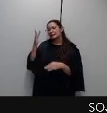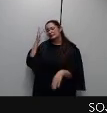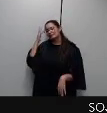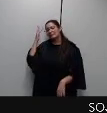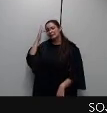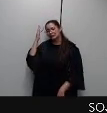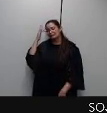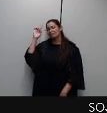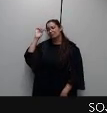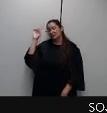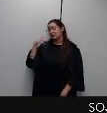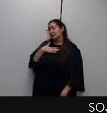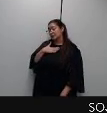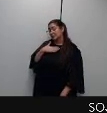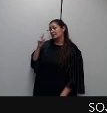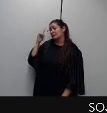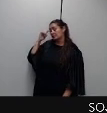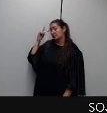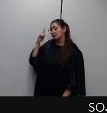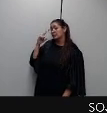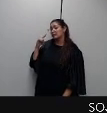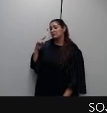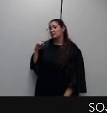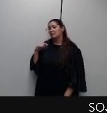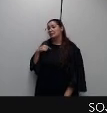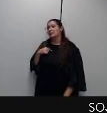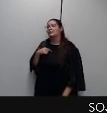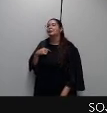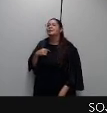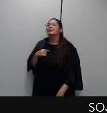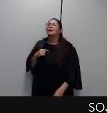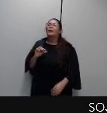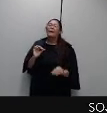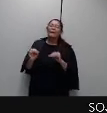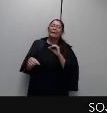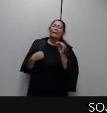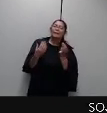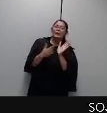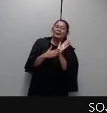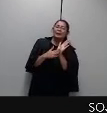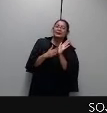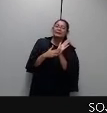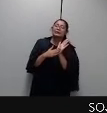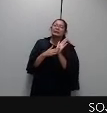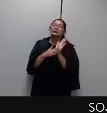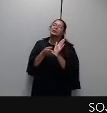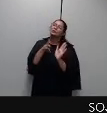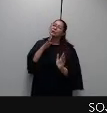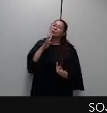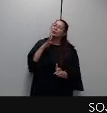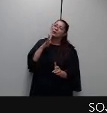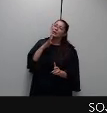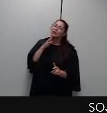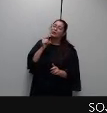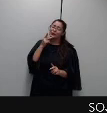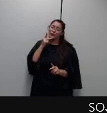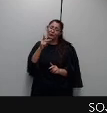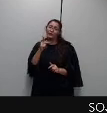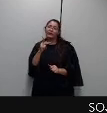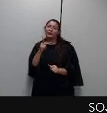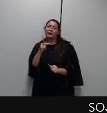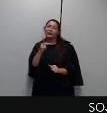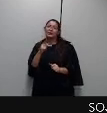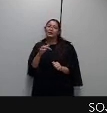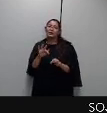bom efeito minhas Napoleão como um processo que o meu Jadson matéria já conhecida eu vou proclamar quero Turma